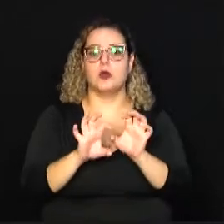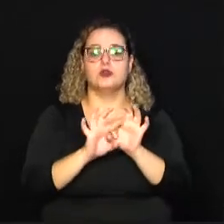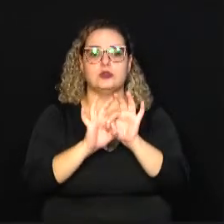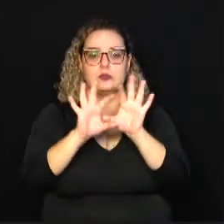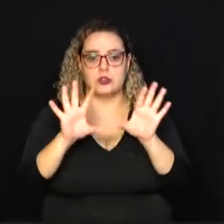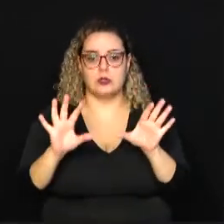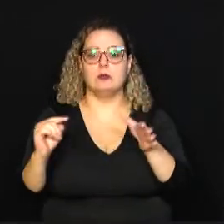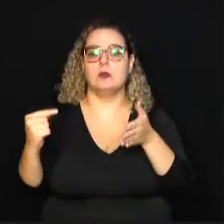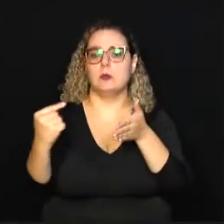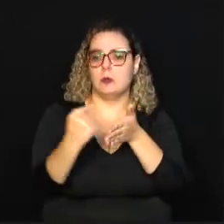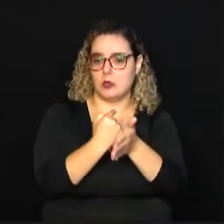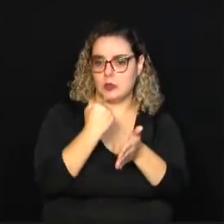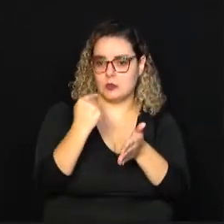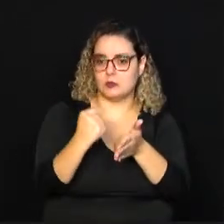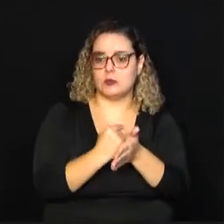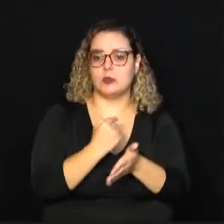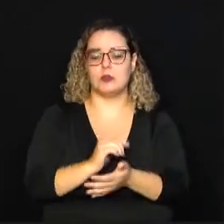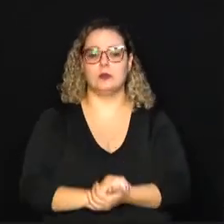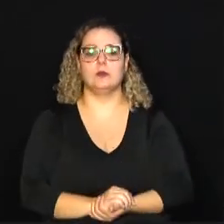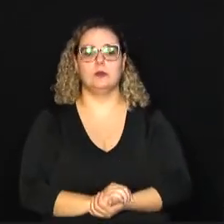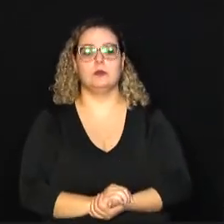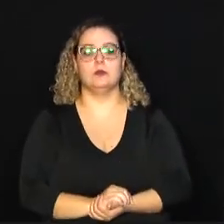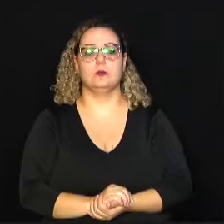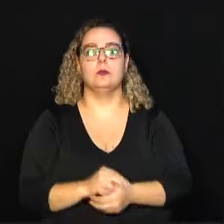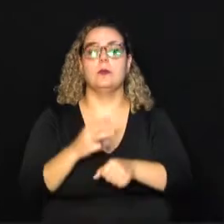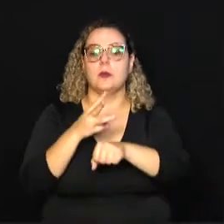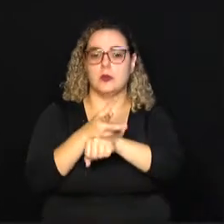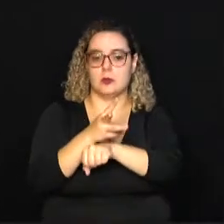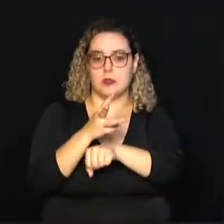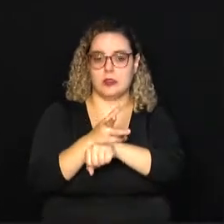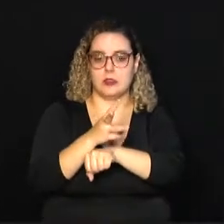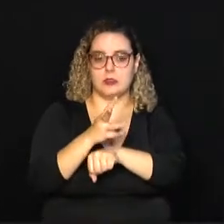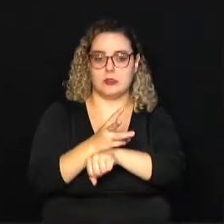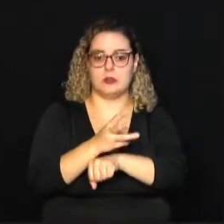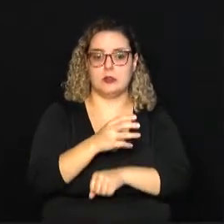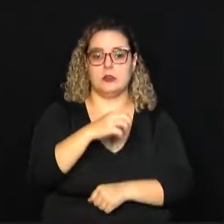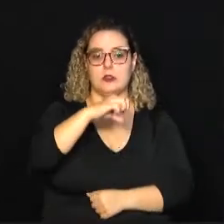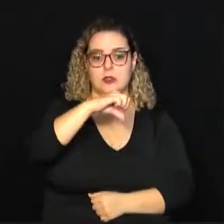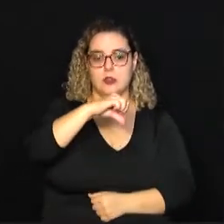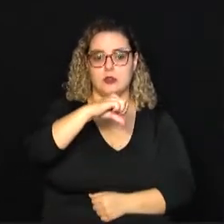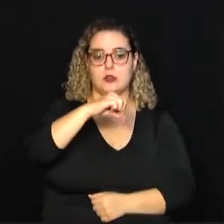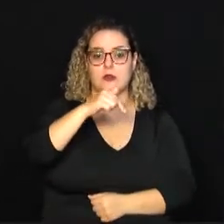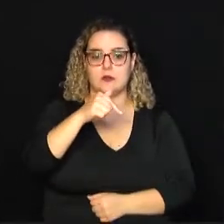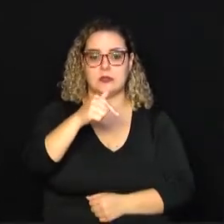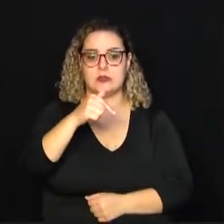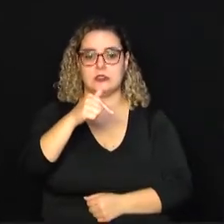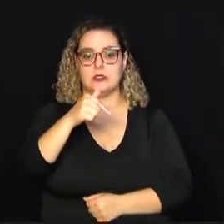fazer as questões, né? Um é pelo WhatsApp, que é o